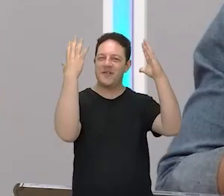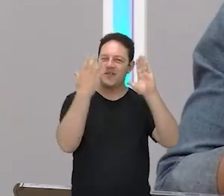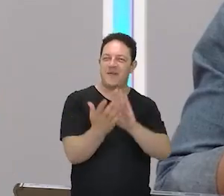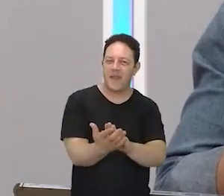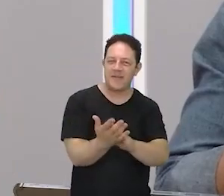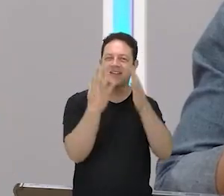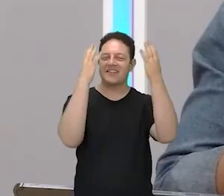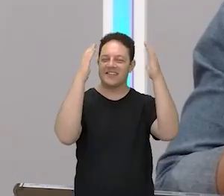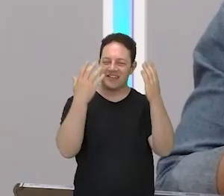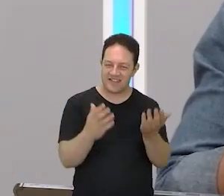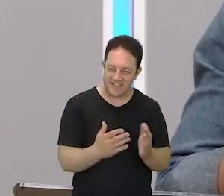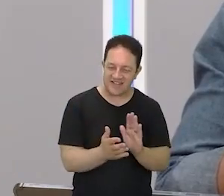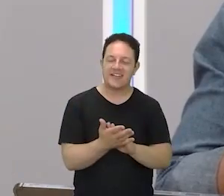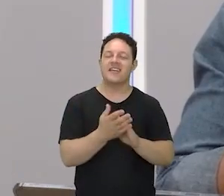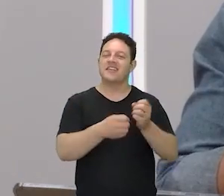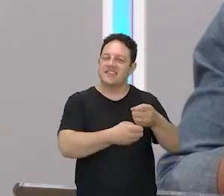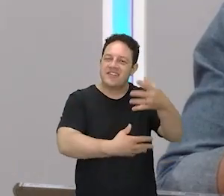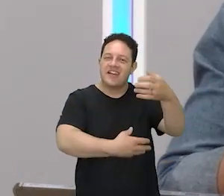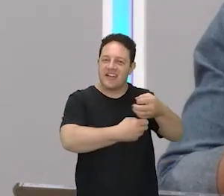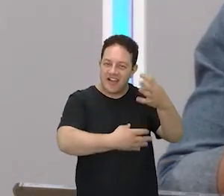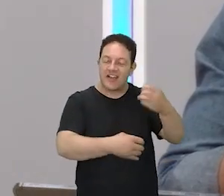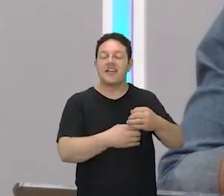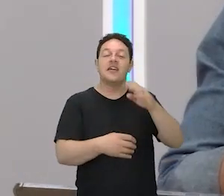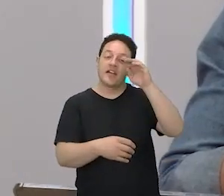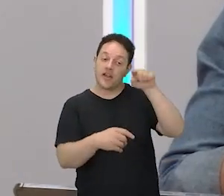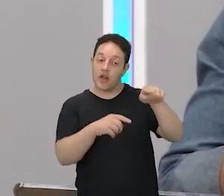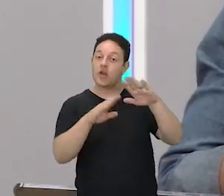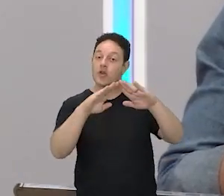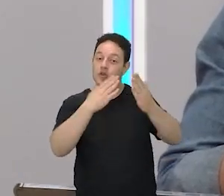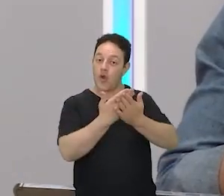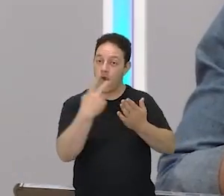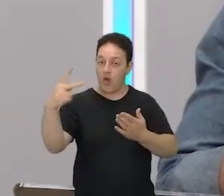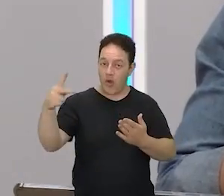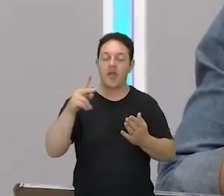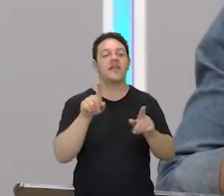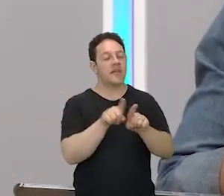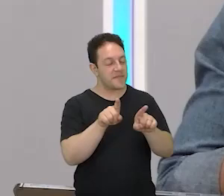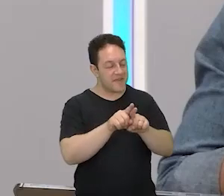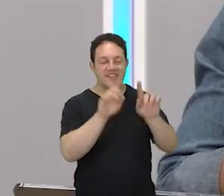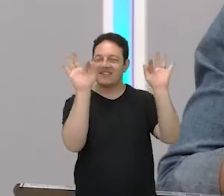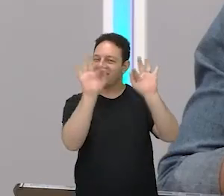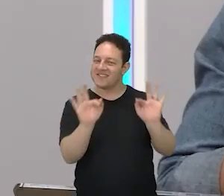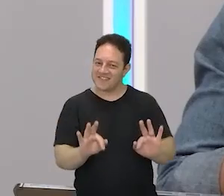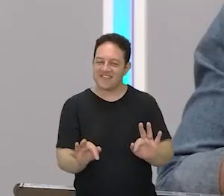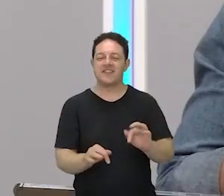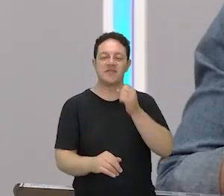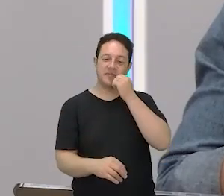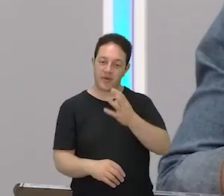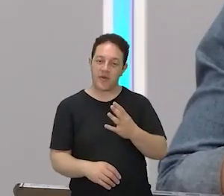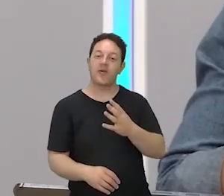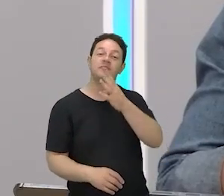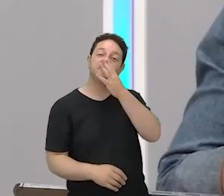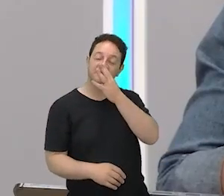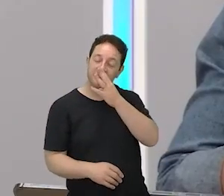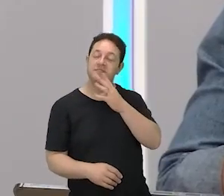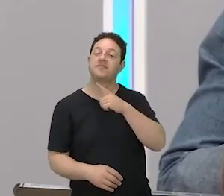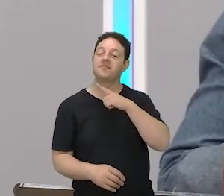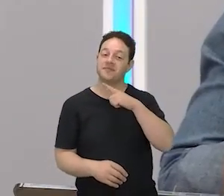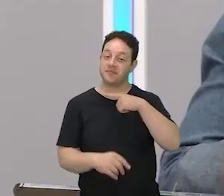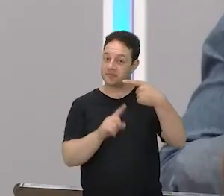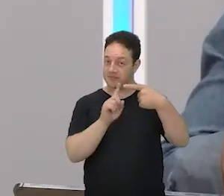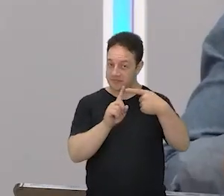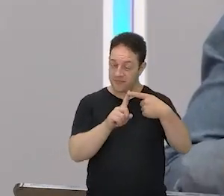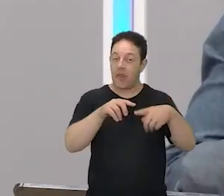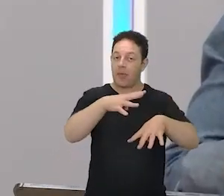escola, que assistiu aqui essa prática inspiradora, e está bem bacana ver. Então, a gente teve aí um primeiro